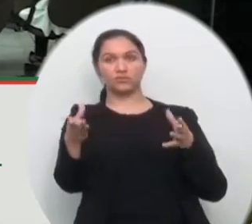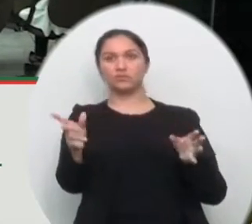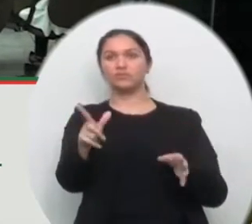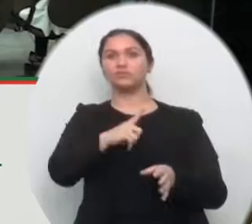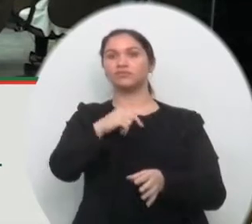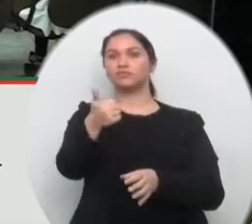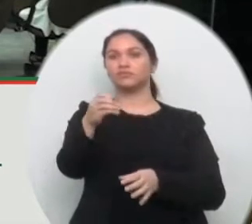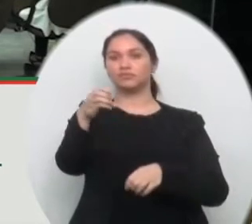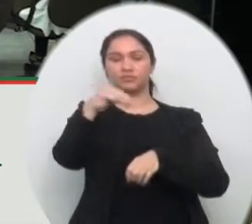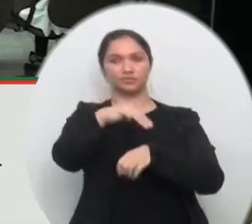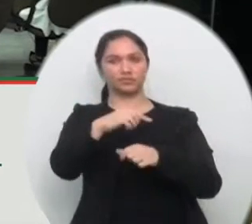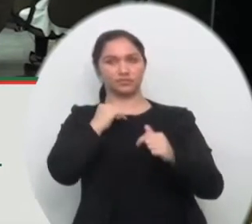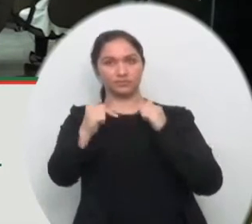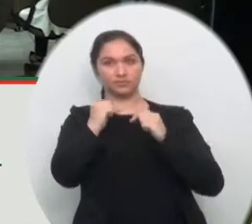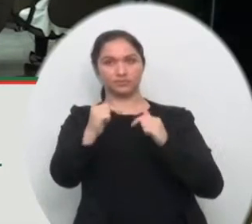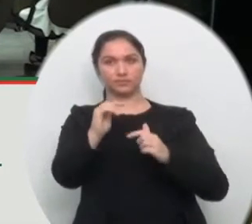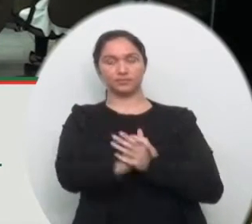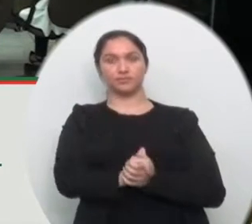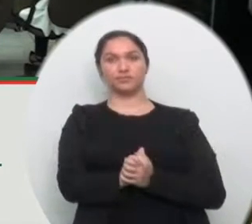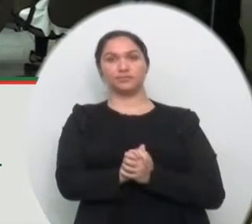minutos.